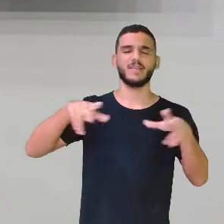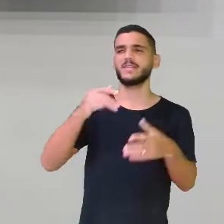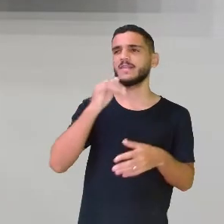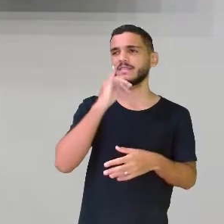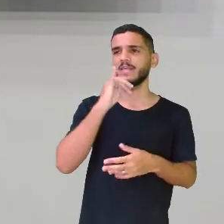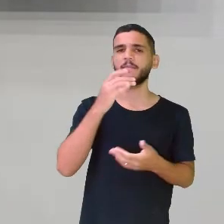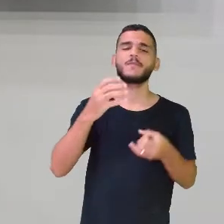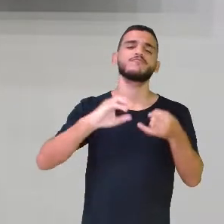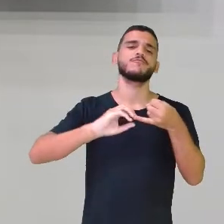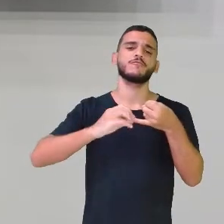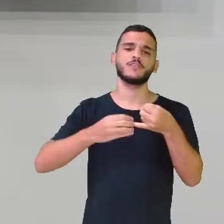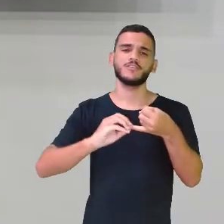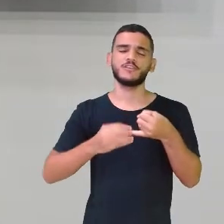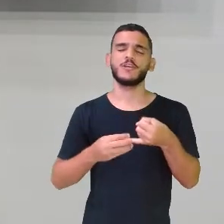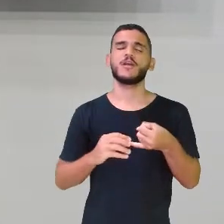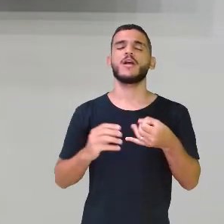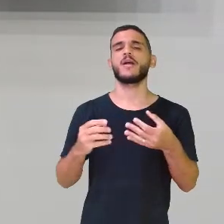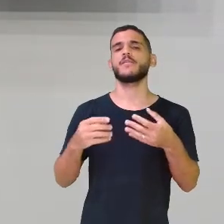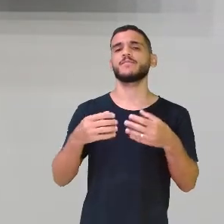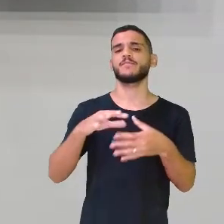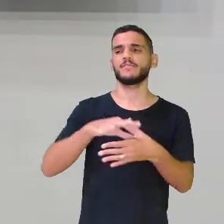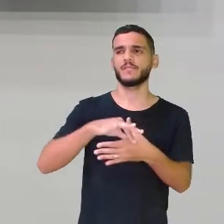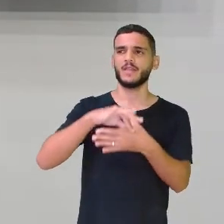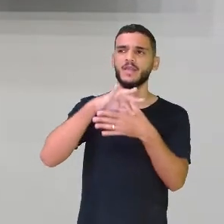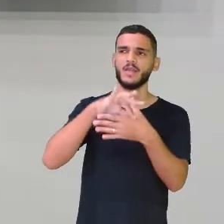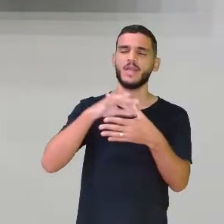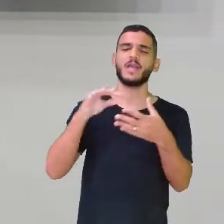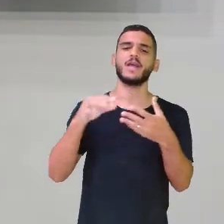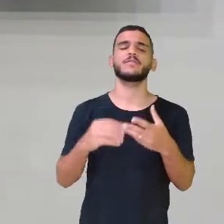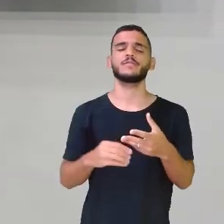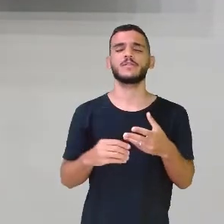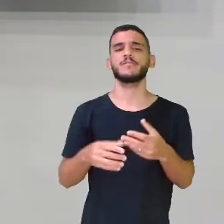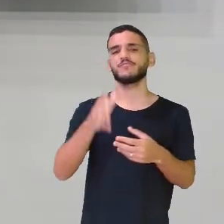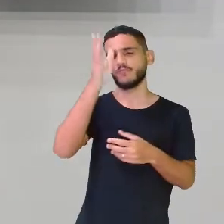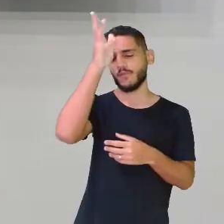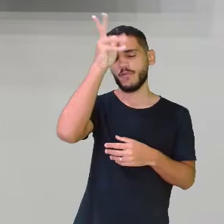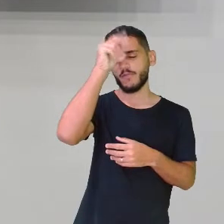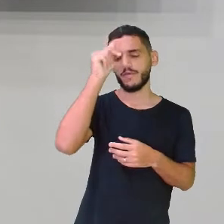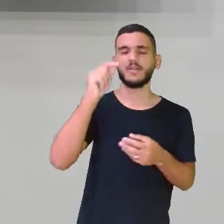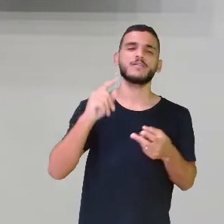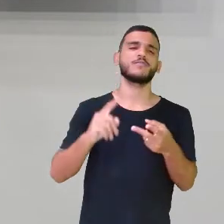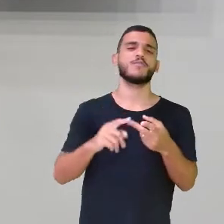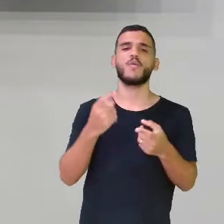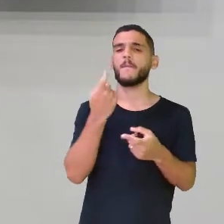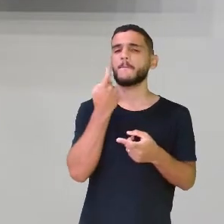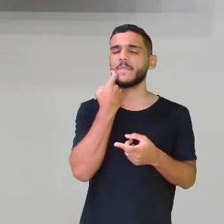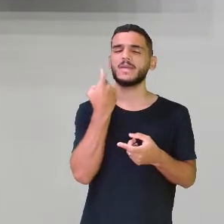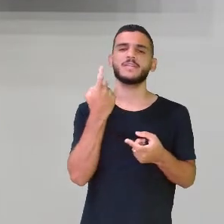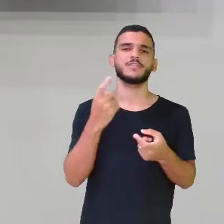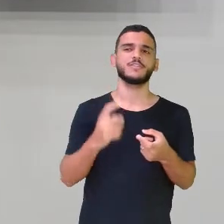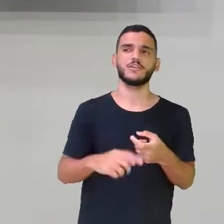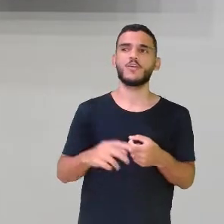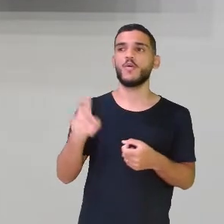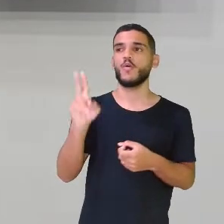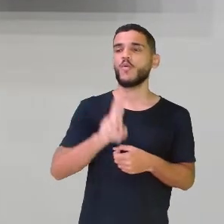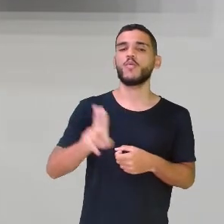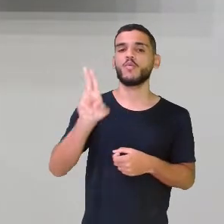do feijão, da carne, do frango, do peixe, a gente usa